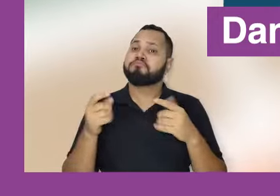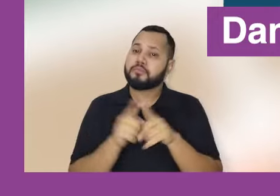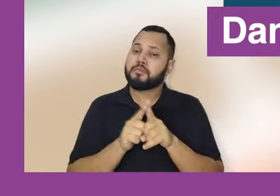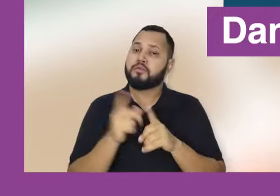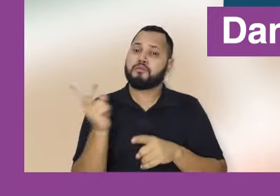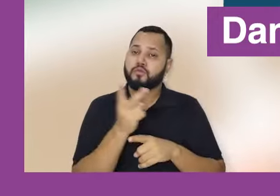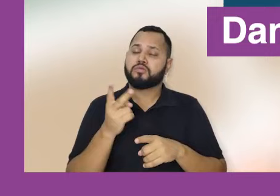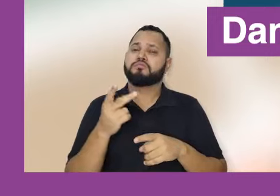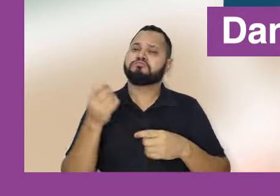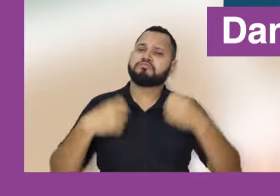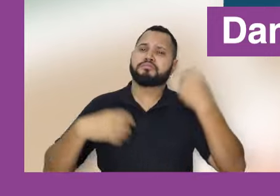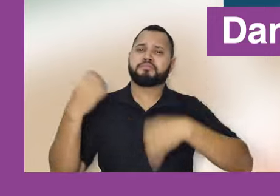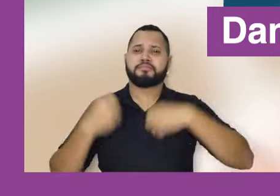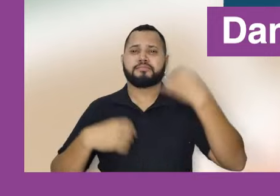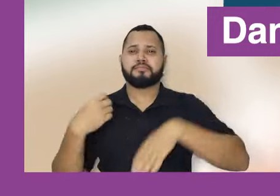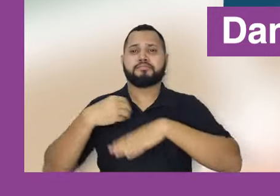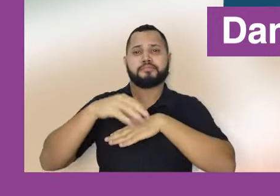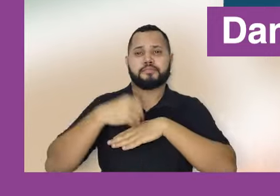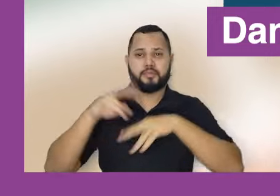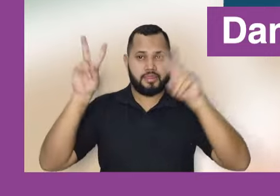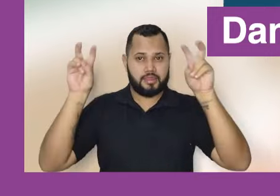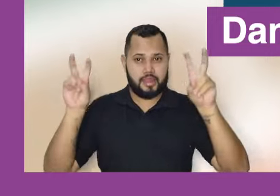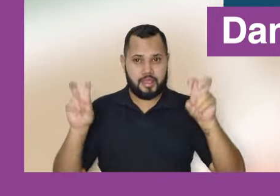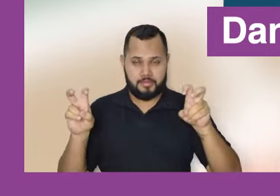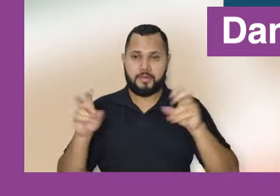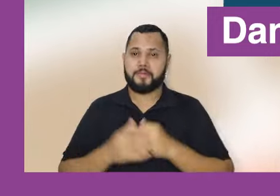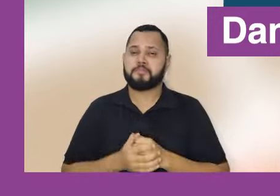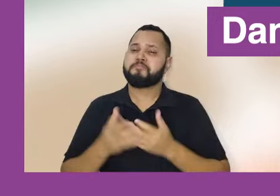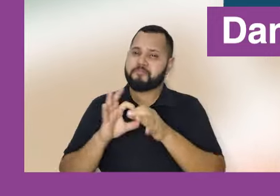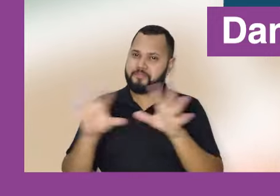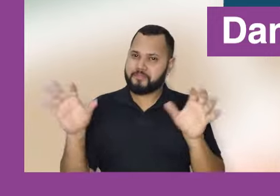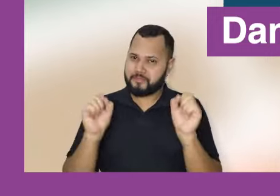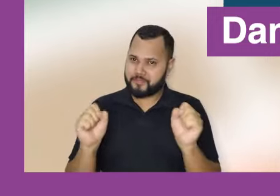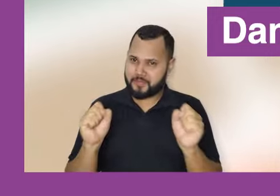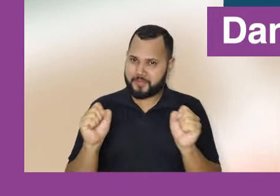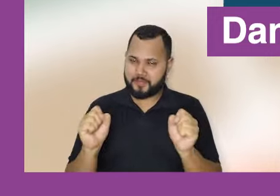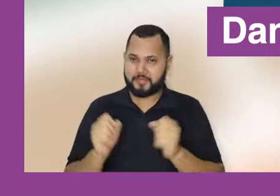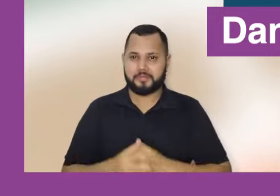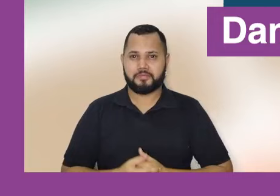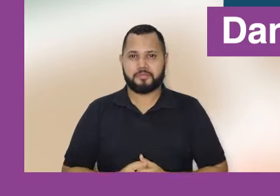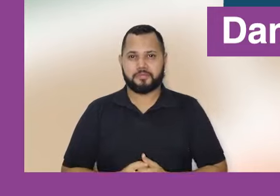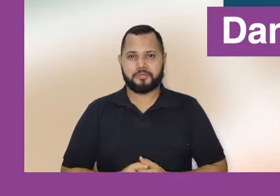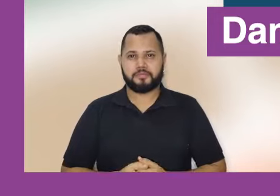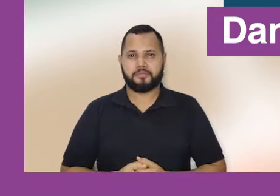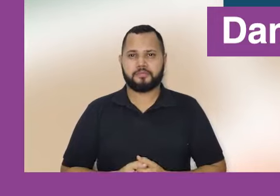é que vocês aí vão apresentando a temáticas em comum entre vocês fiquem à vontade